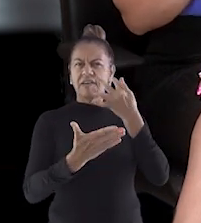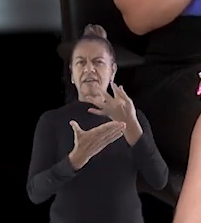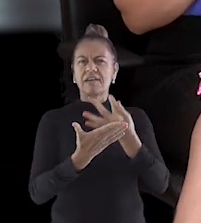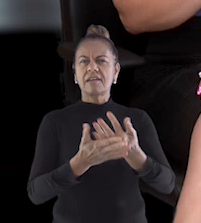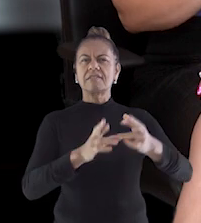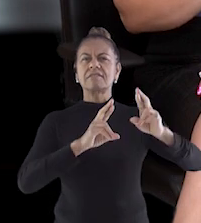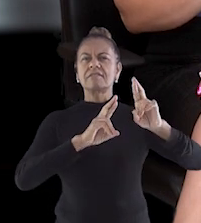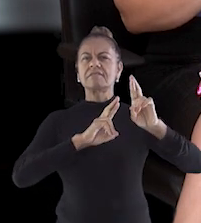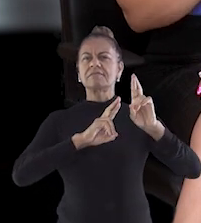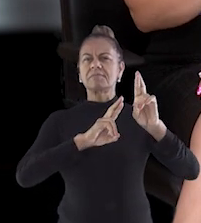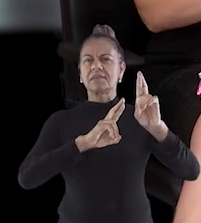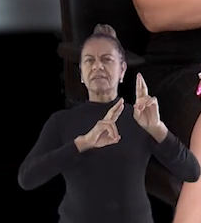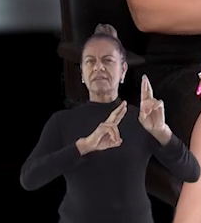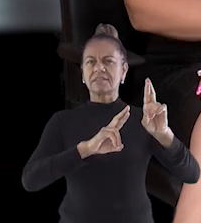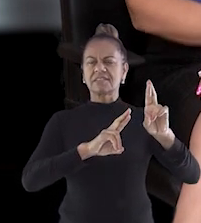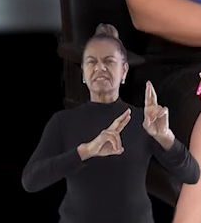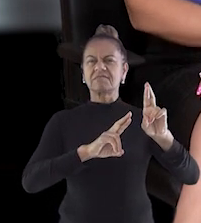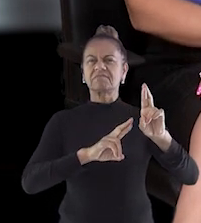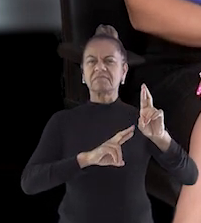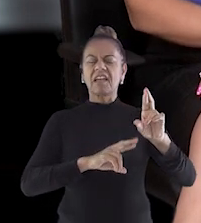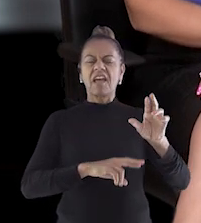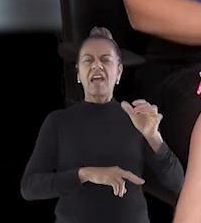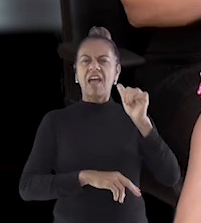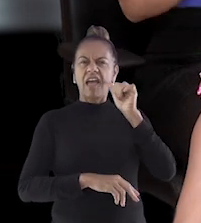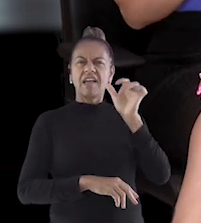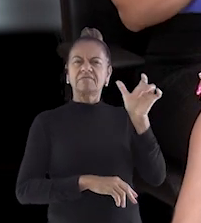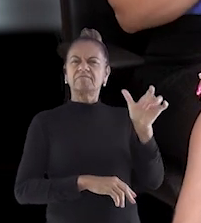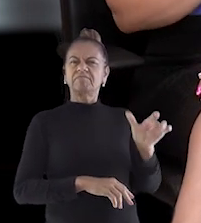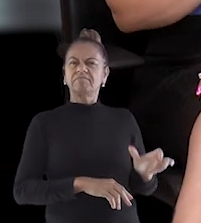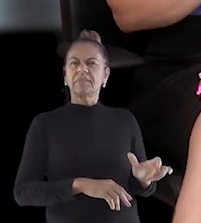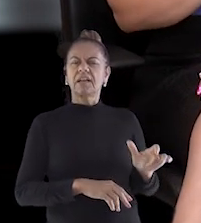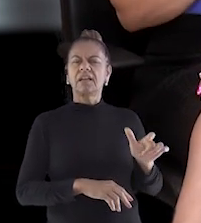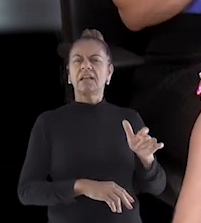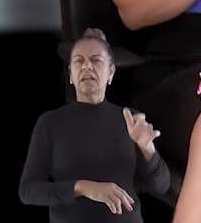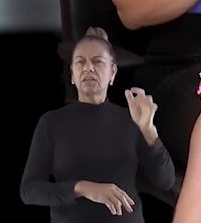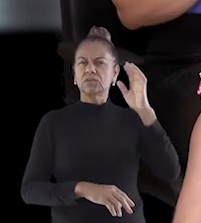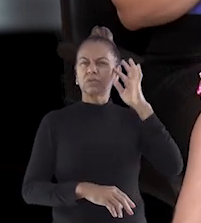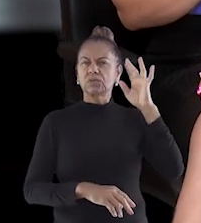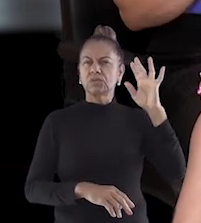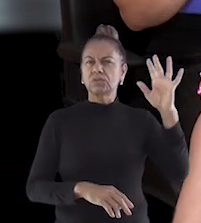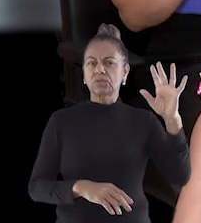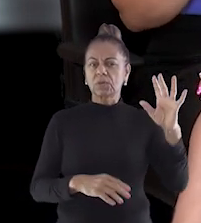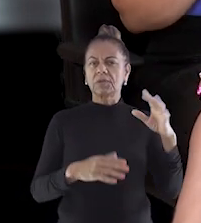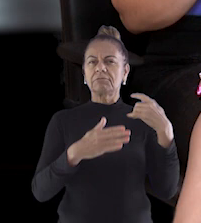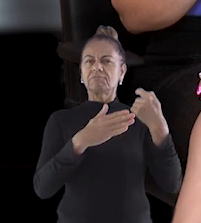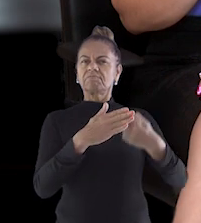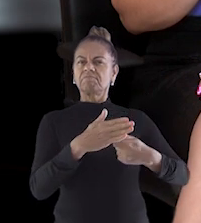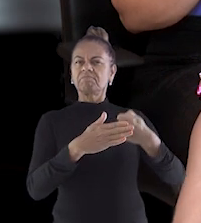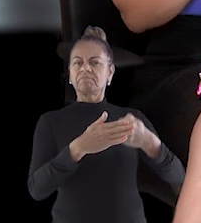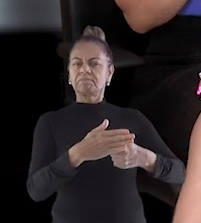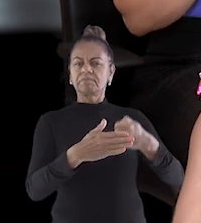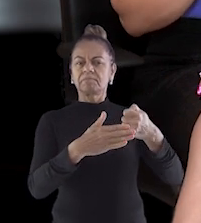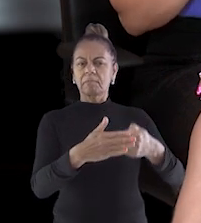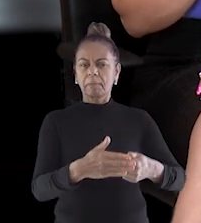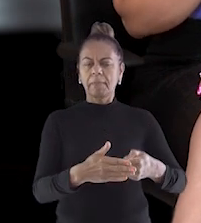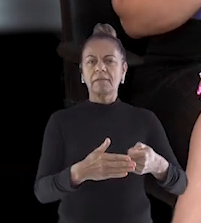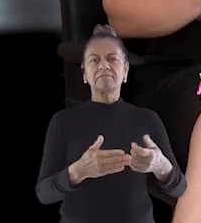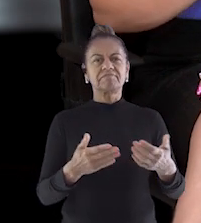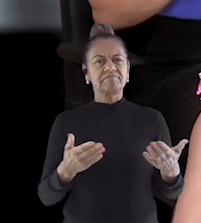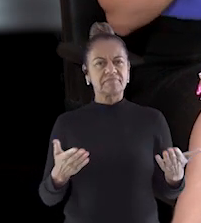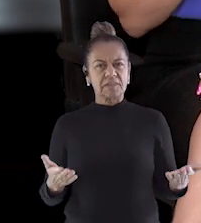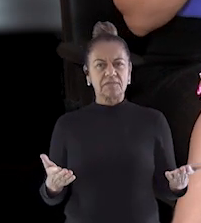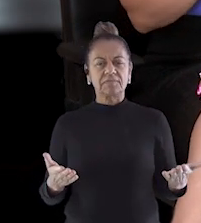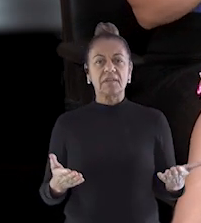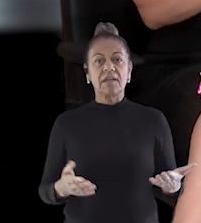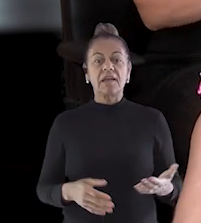e dado forças para prosseguir. Só entende a dor de uma criança quem